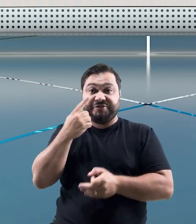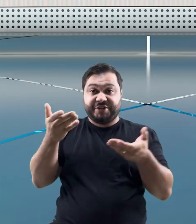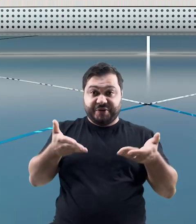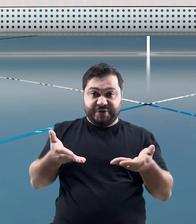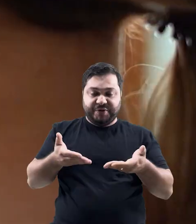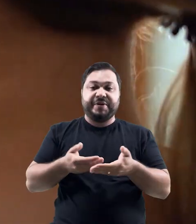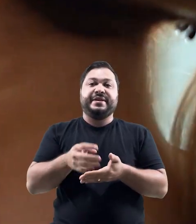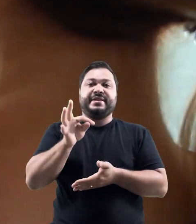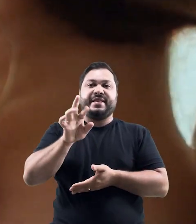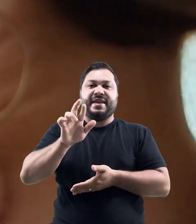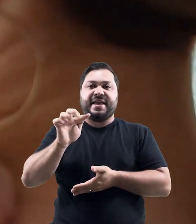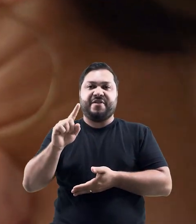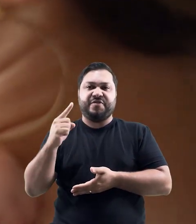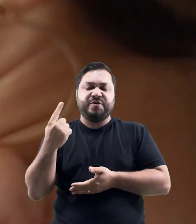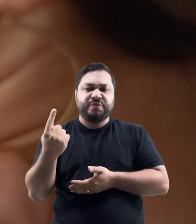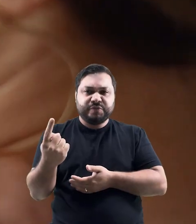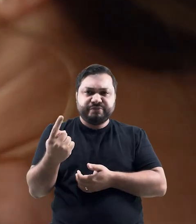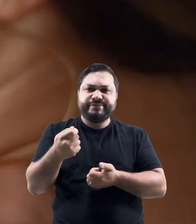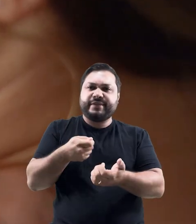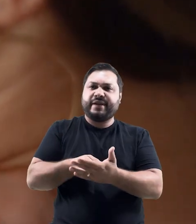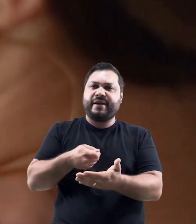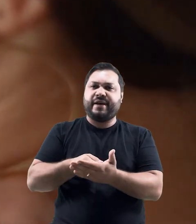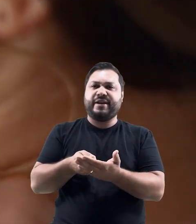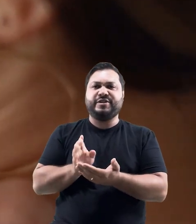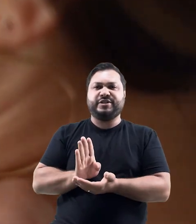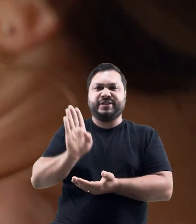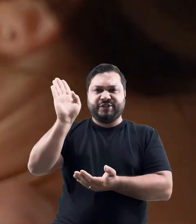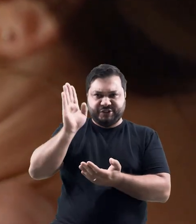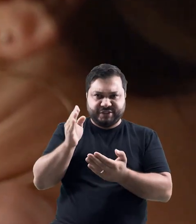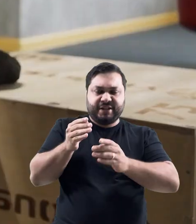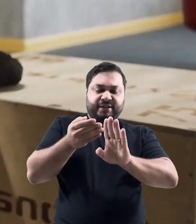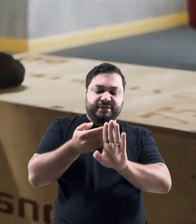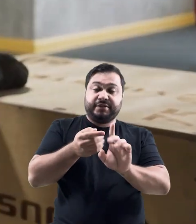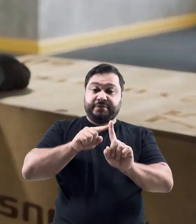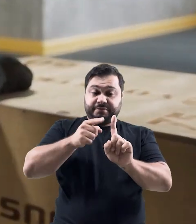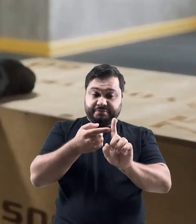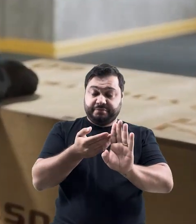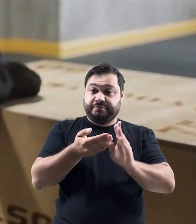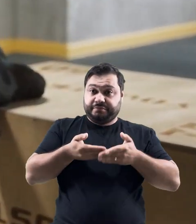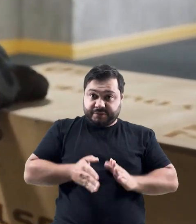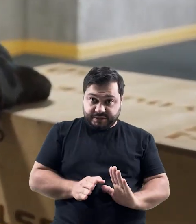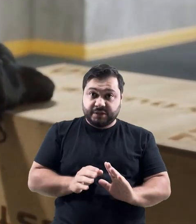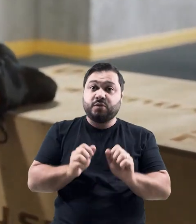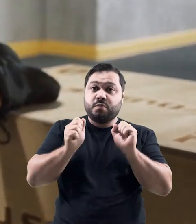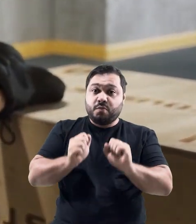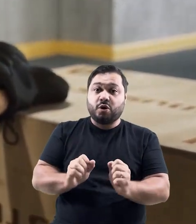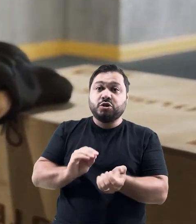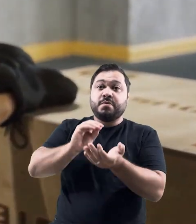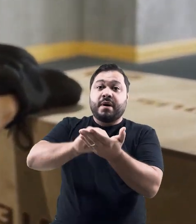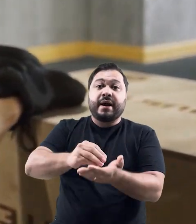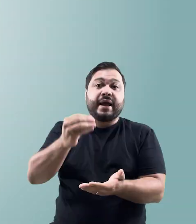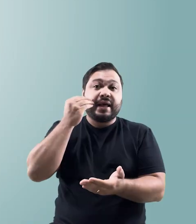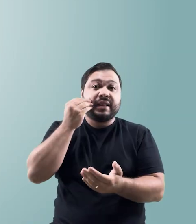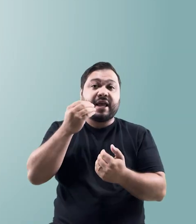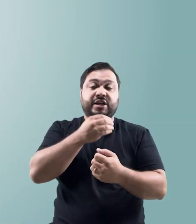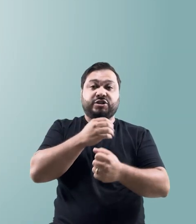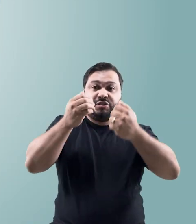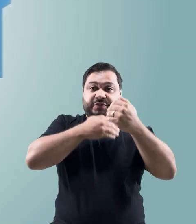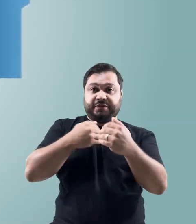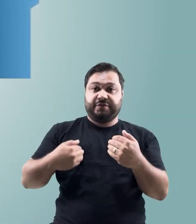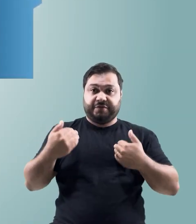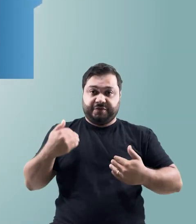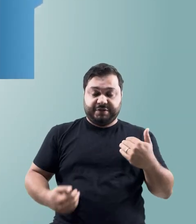Confira comigo. TRF da Primeira Região garante à candidata em resguardo o direito de remarcar teste físico. No